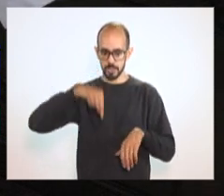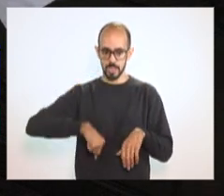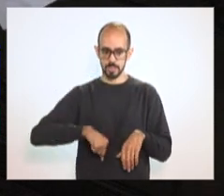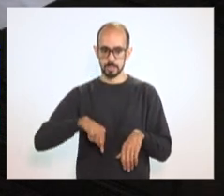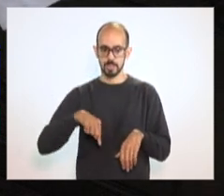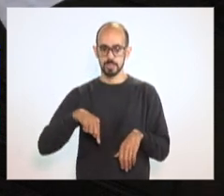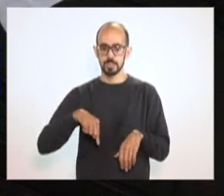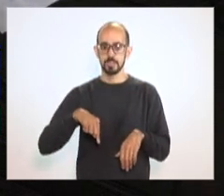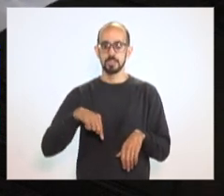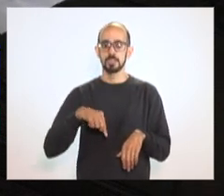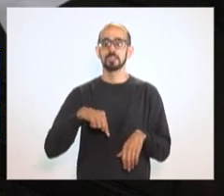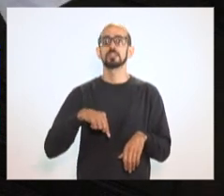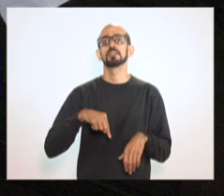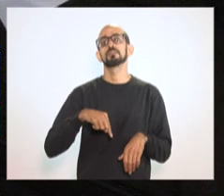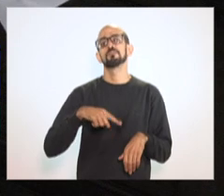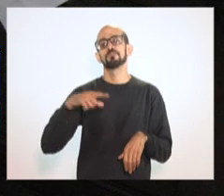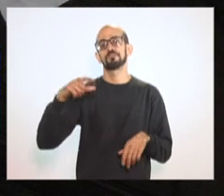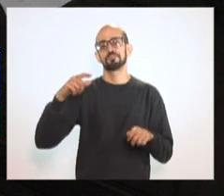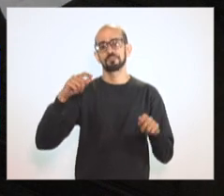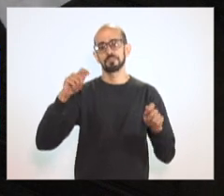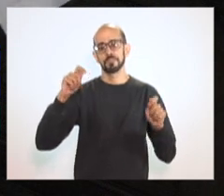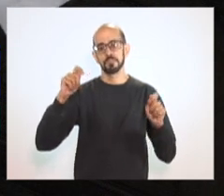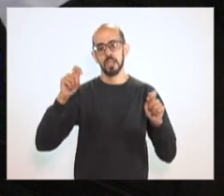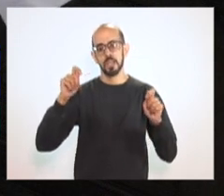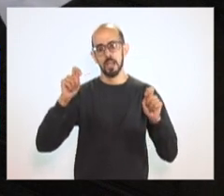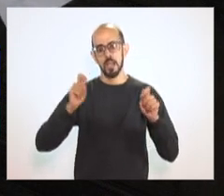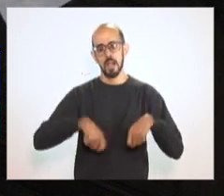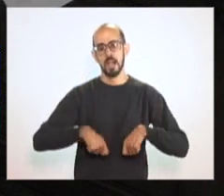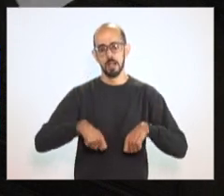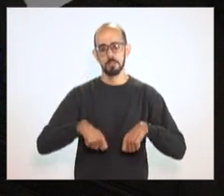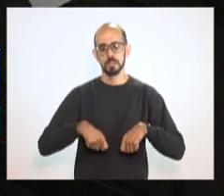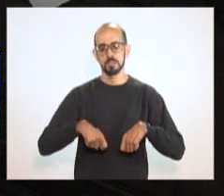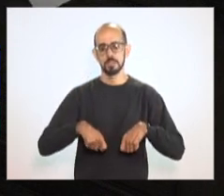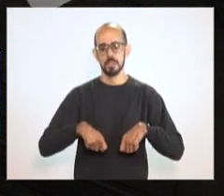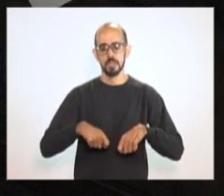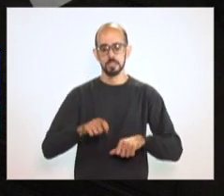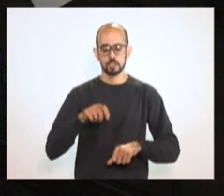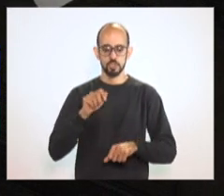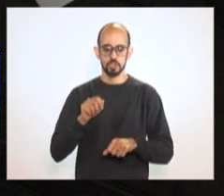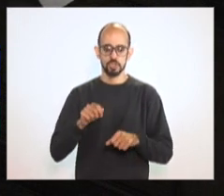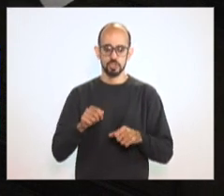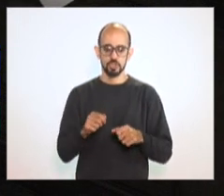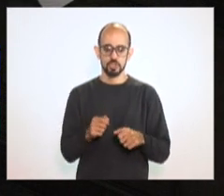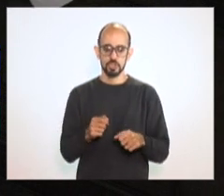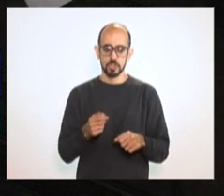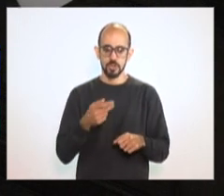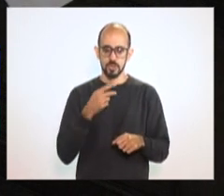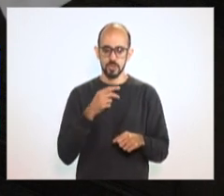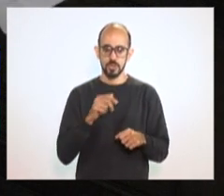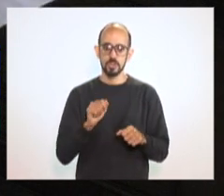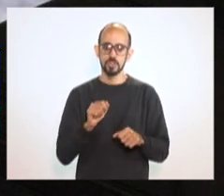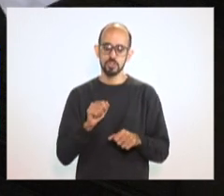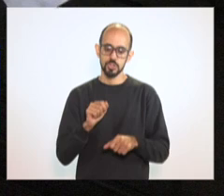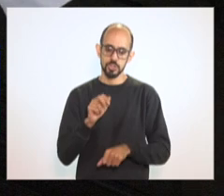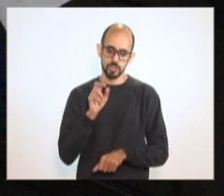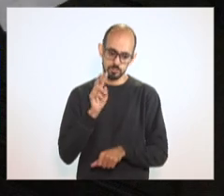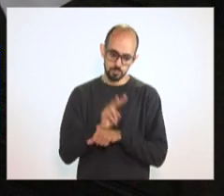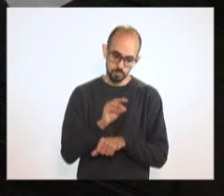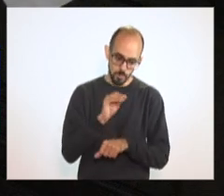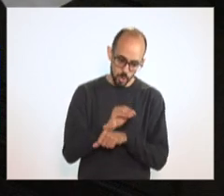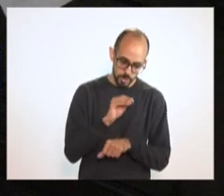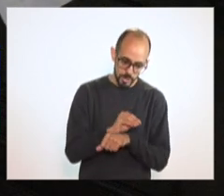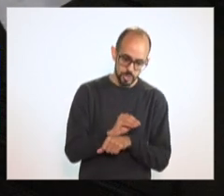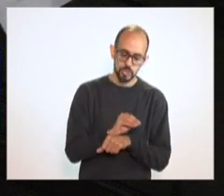tem a possibilidade qualificada de defender o povo fluminense mas que além de tudo